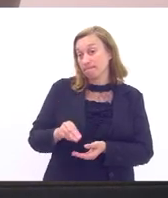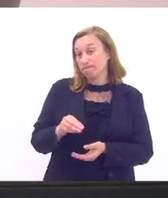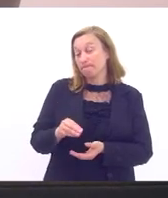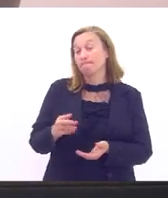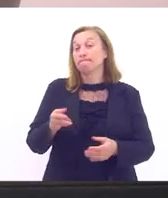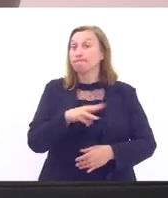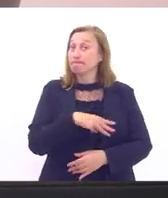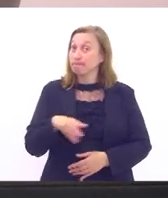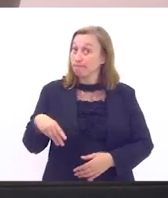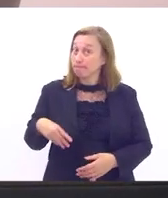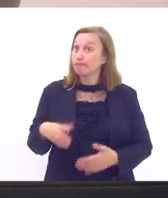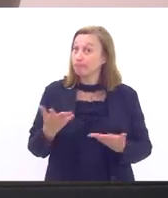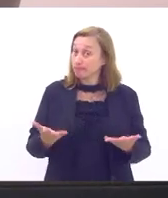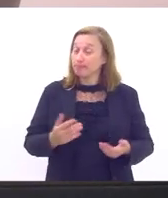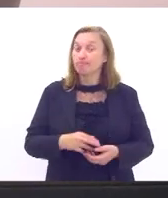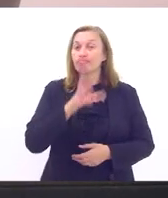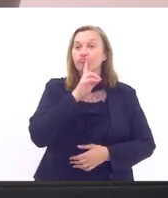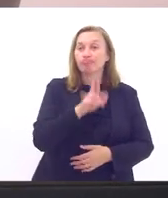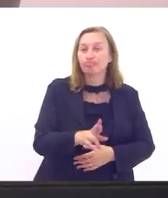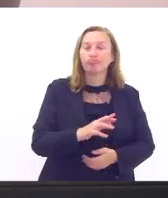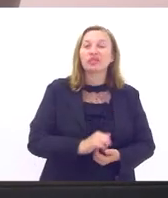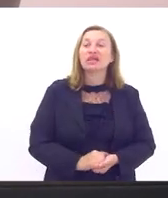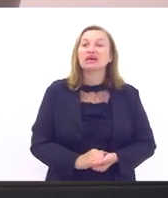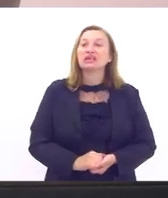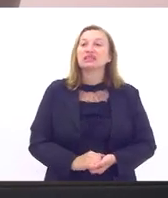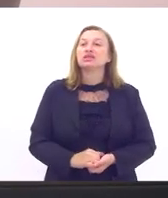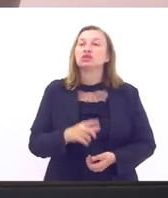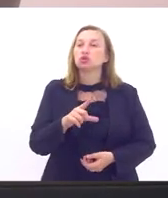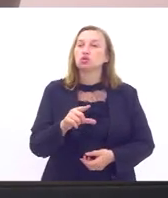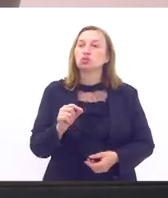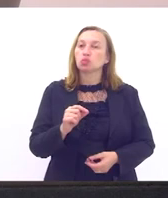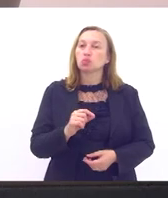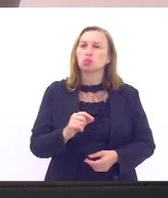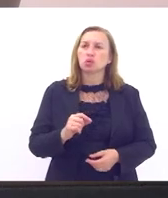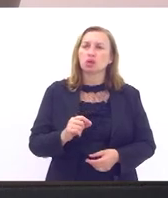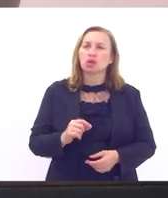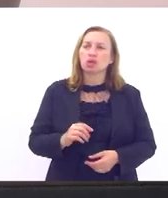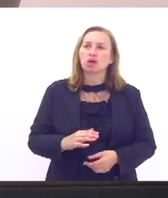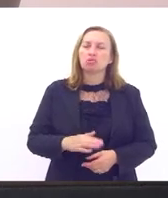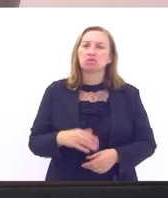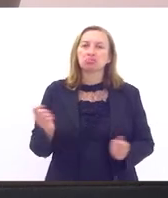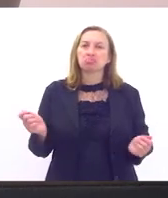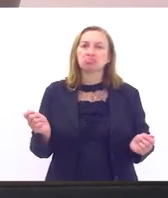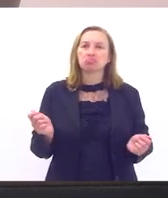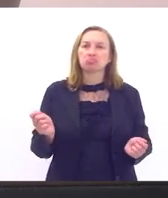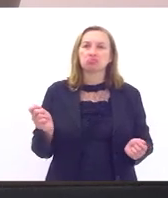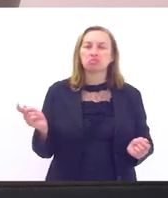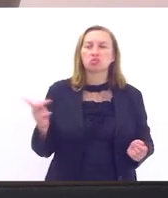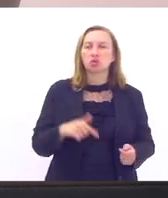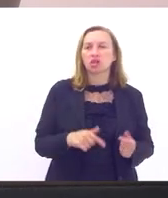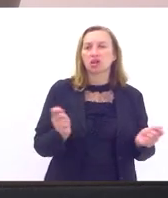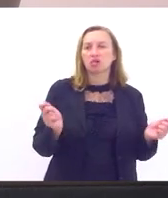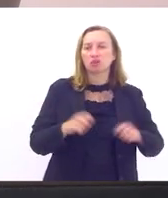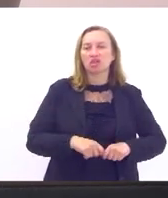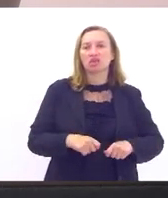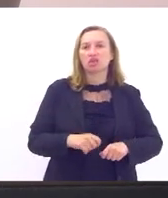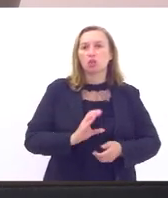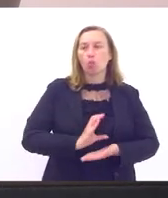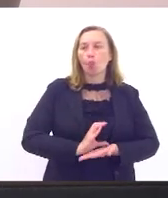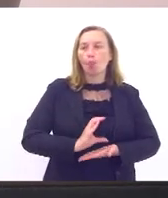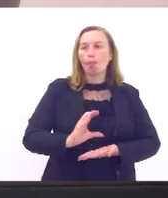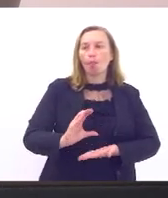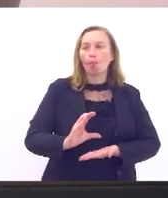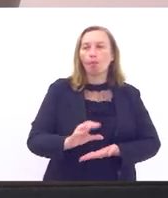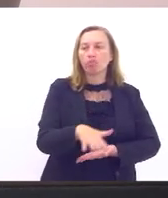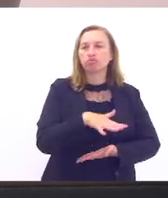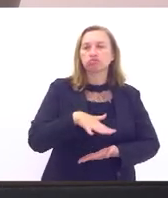Ministério Público. Resposta, trata-se de decisão que extrapola a competência dessa superintendência, já que envolve investimentos robustos na estruturação de